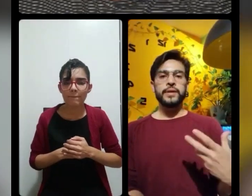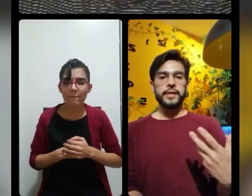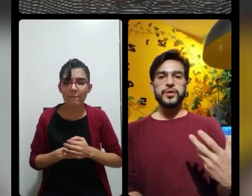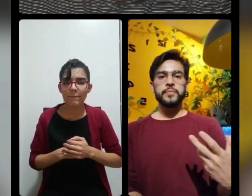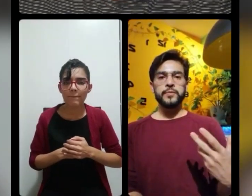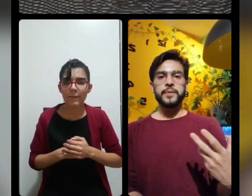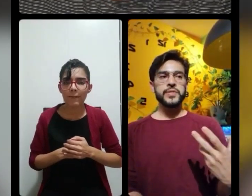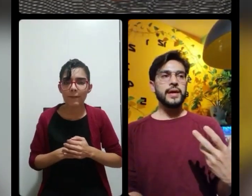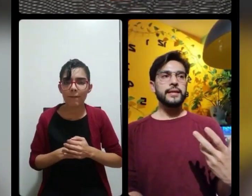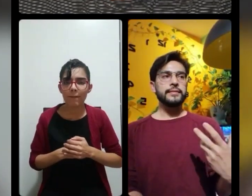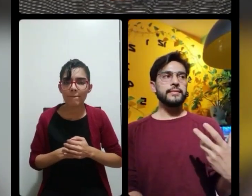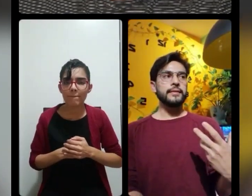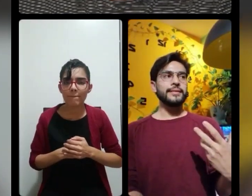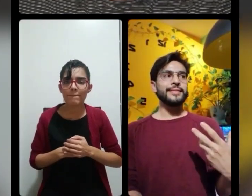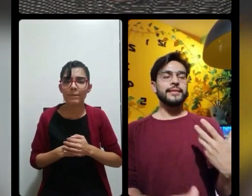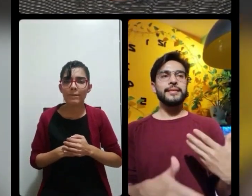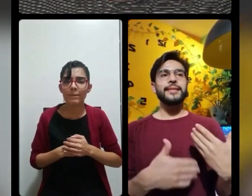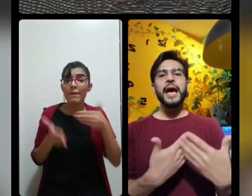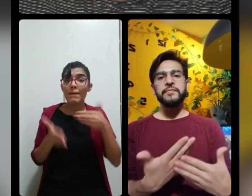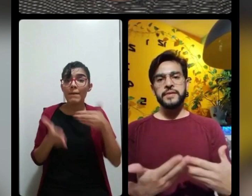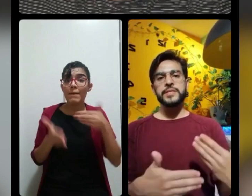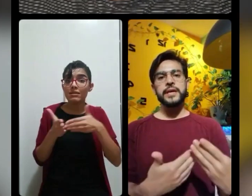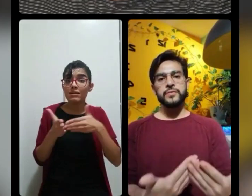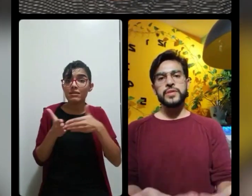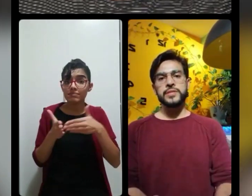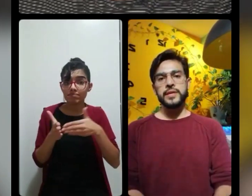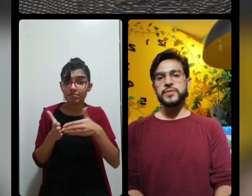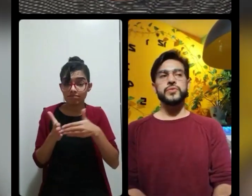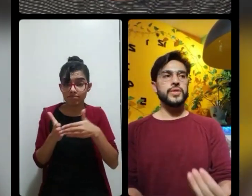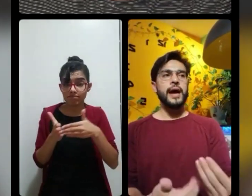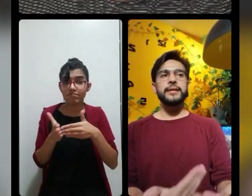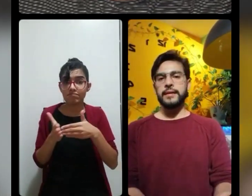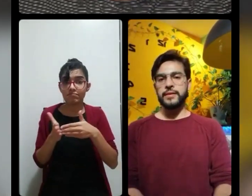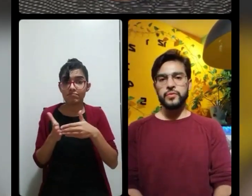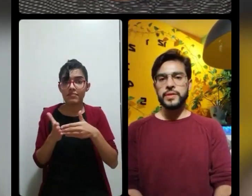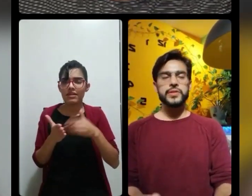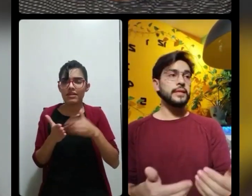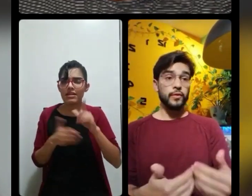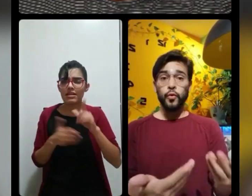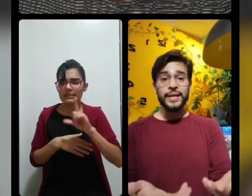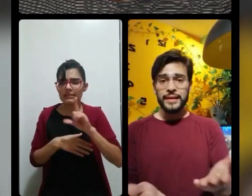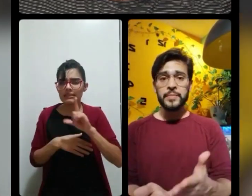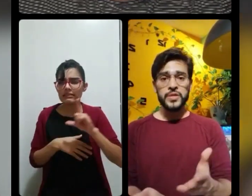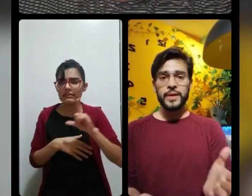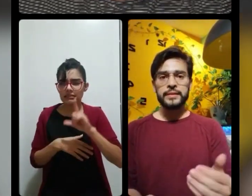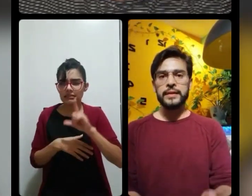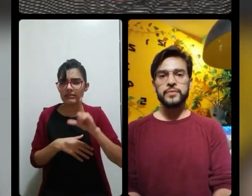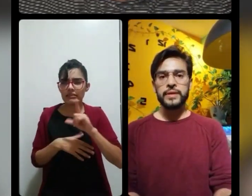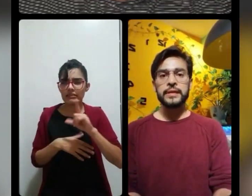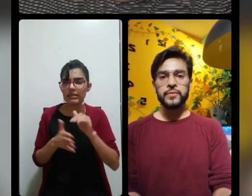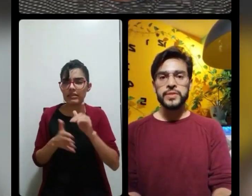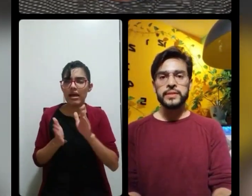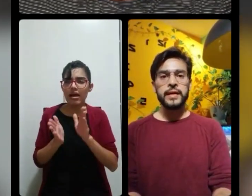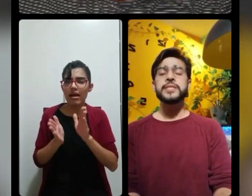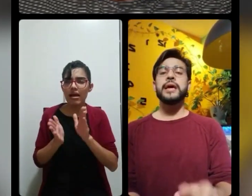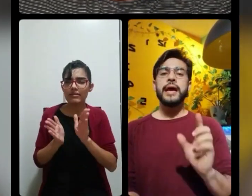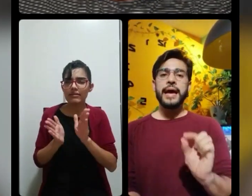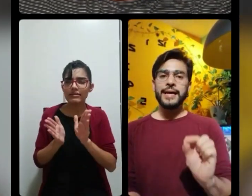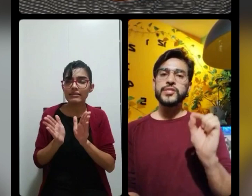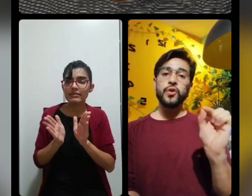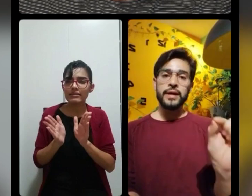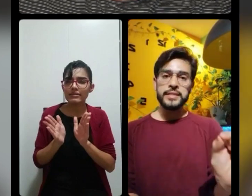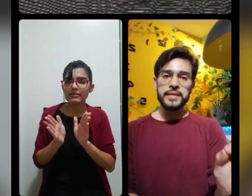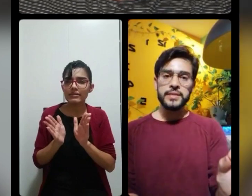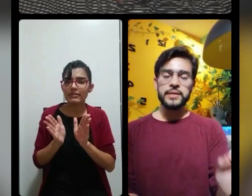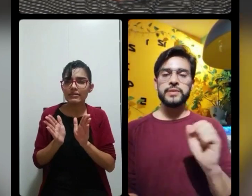outra lacuna que a gente pode pensar que trava certos acessos à literatura escrita ou até mesmo à literatura em língua de sinais,